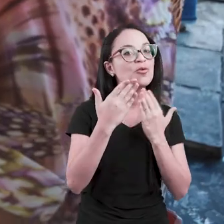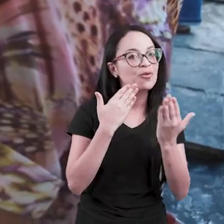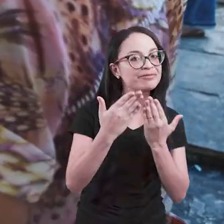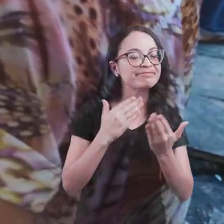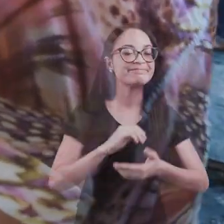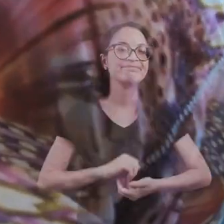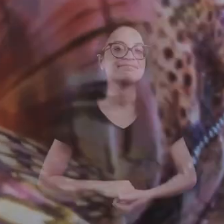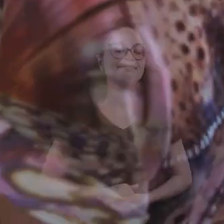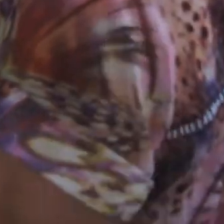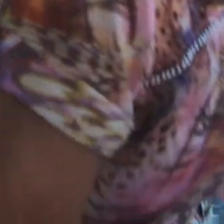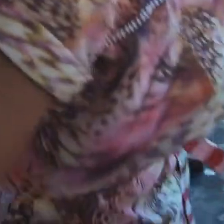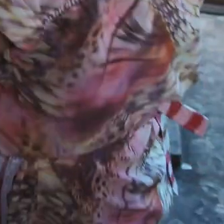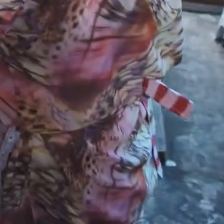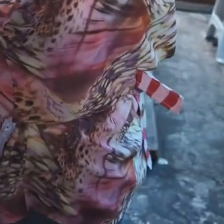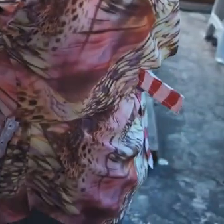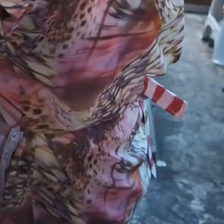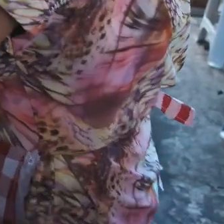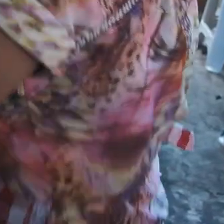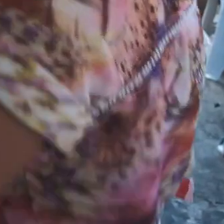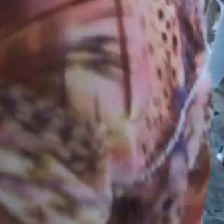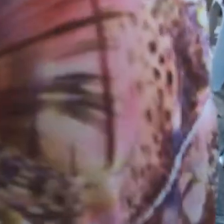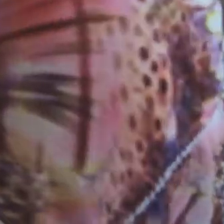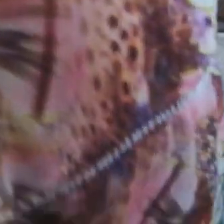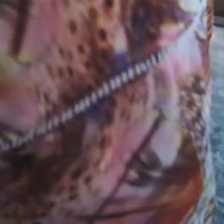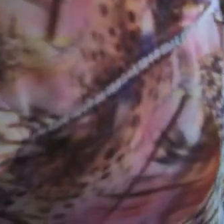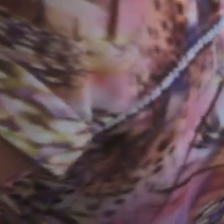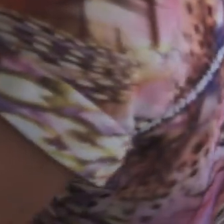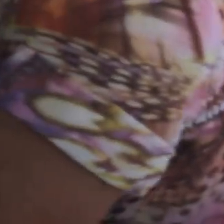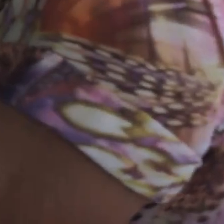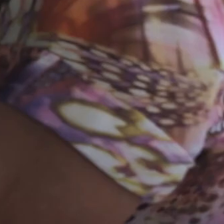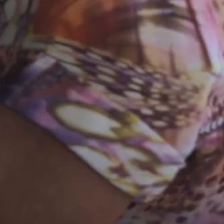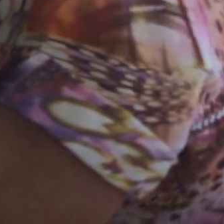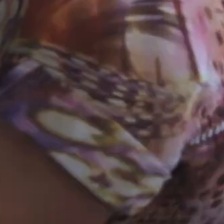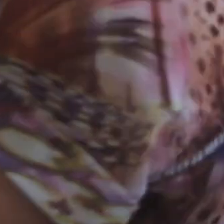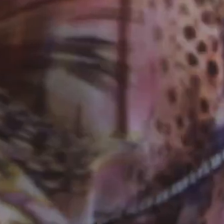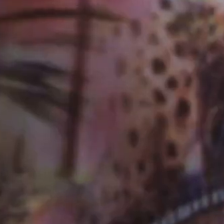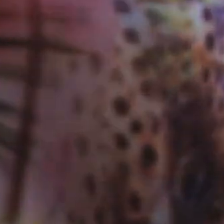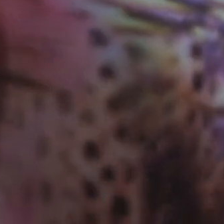Milho parece. Ah, de milho eu não aguento mais. É, tem uns dois. Porque eles não têm nada de